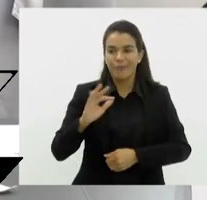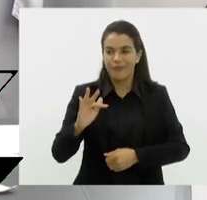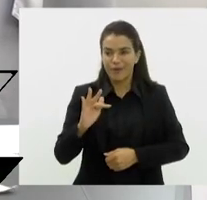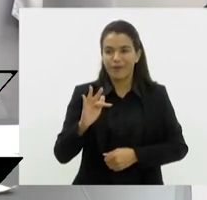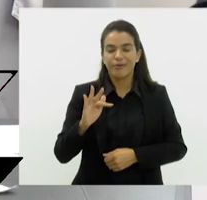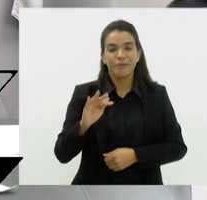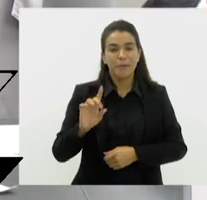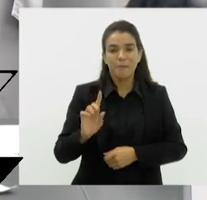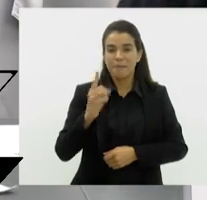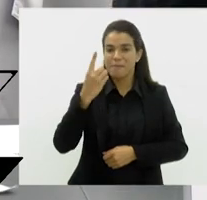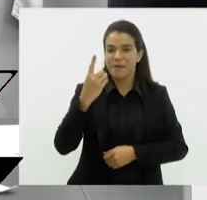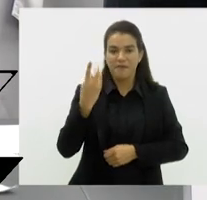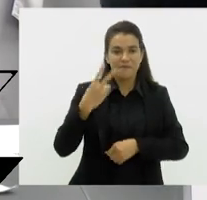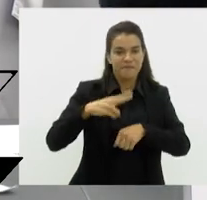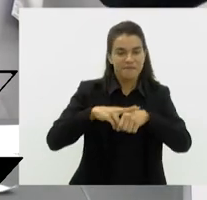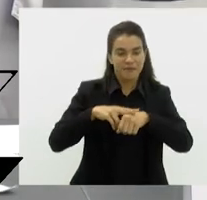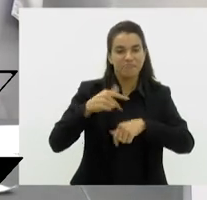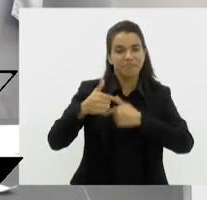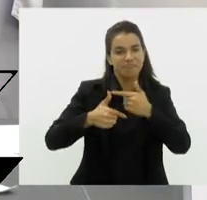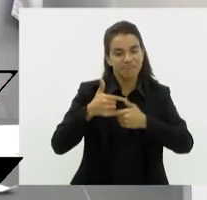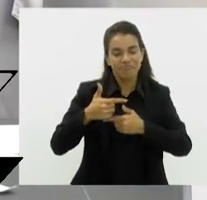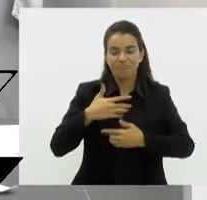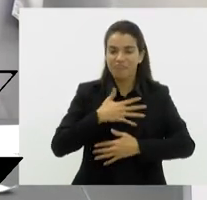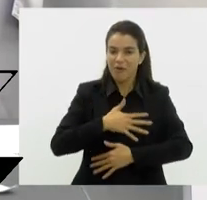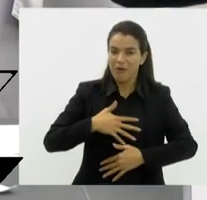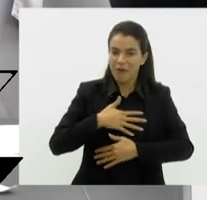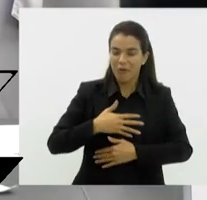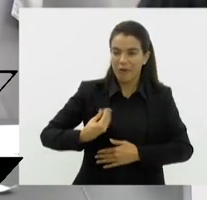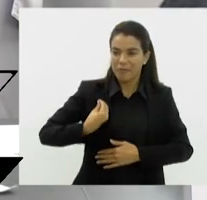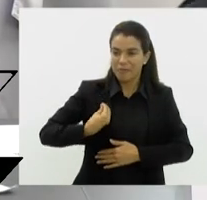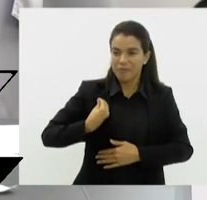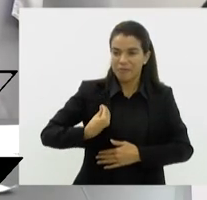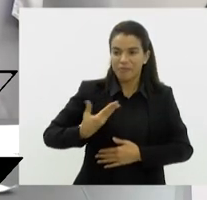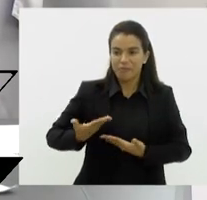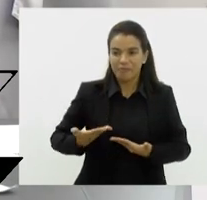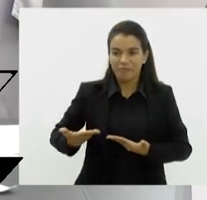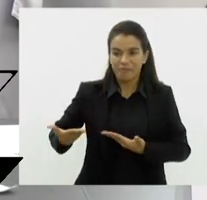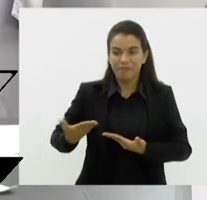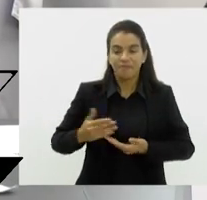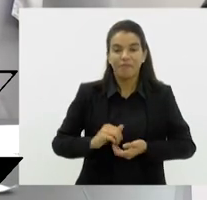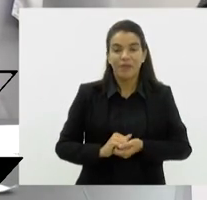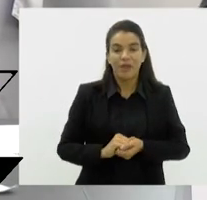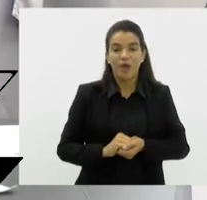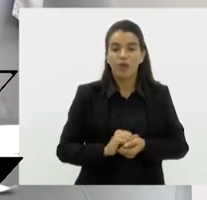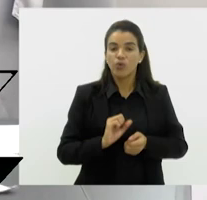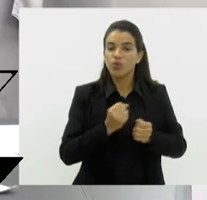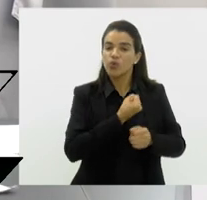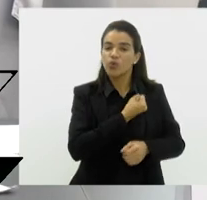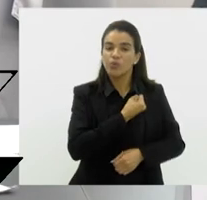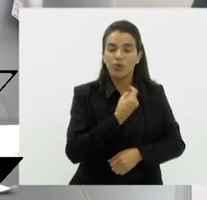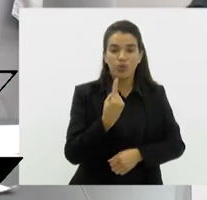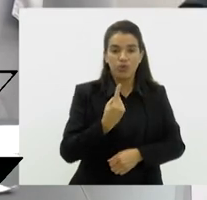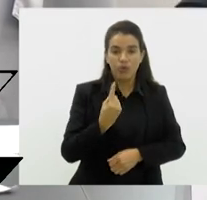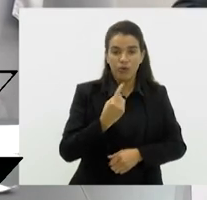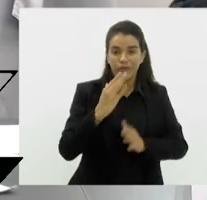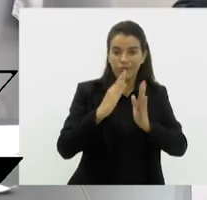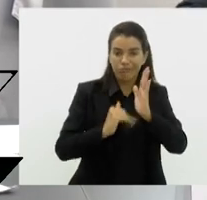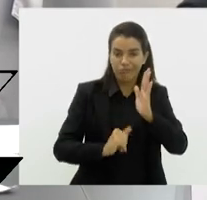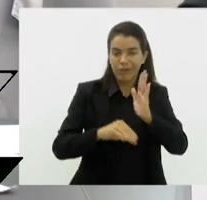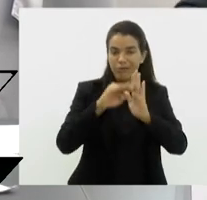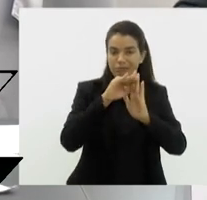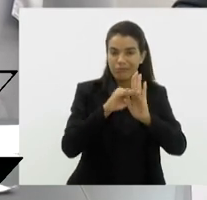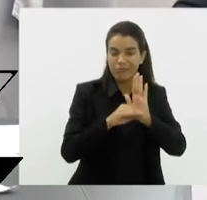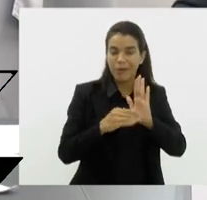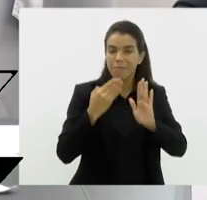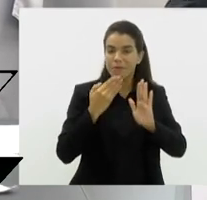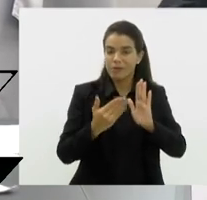primeira legislatura e nessa também. É muita honra ter Vossa Excelência aqui. Bem, passo ao item 1, que foi retirado de pauta a